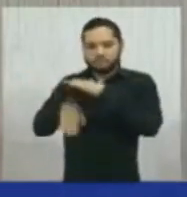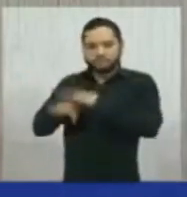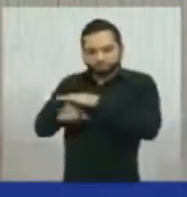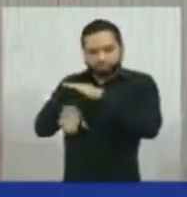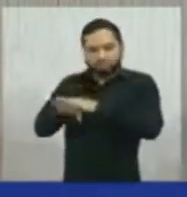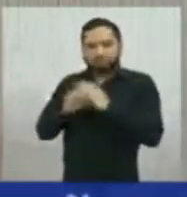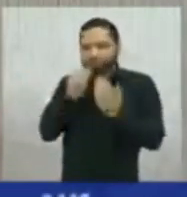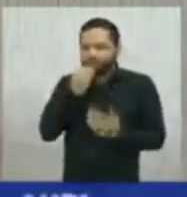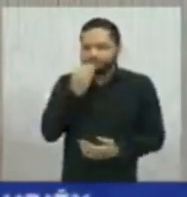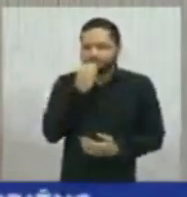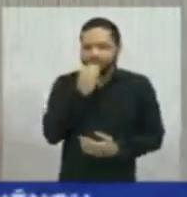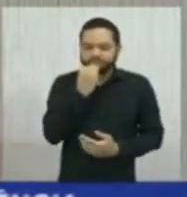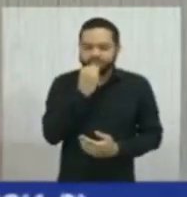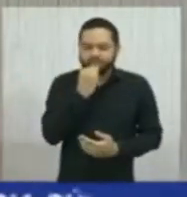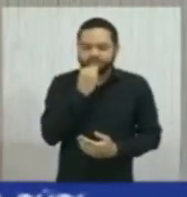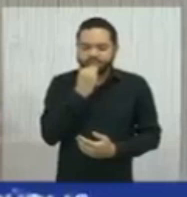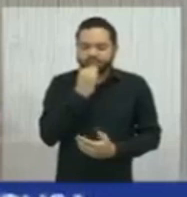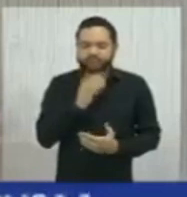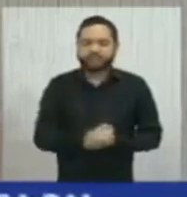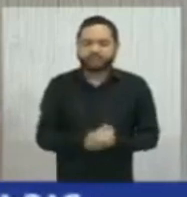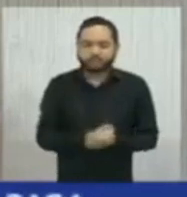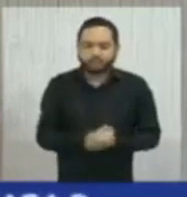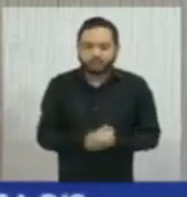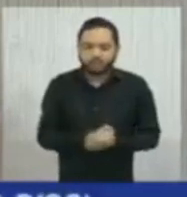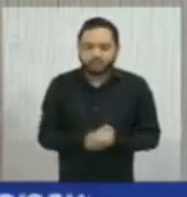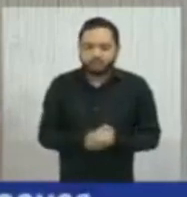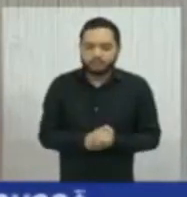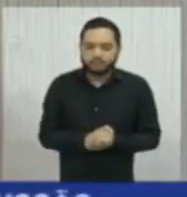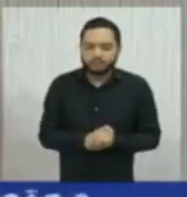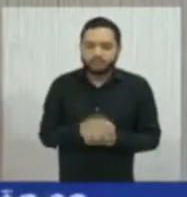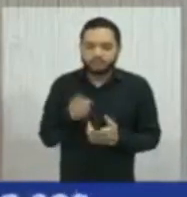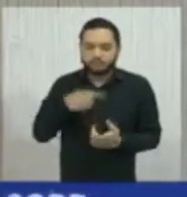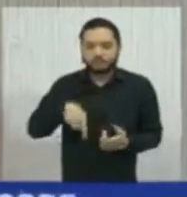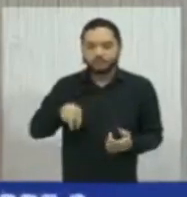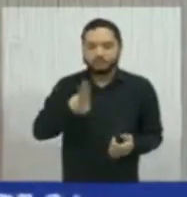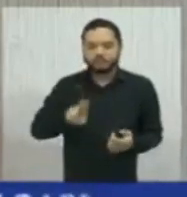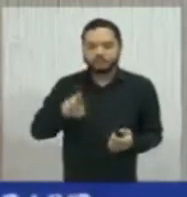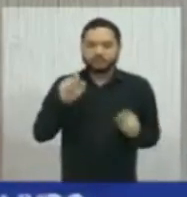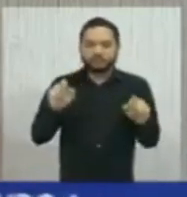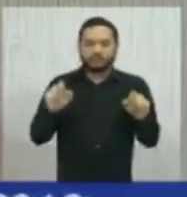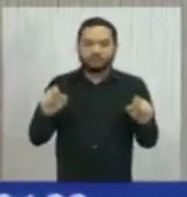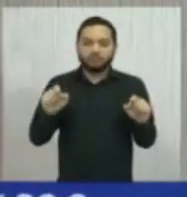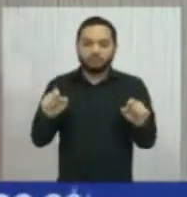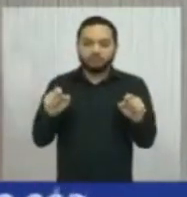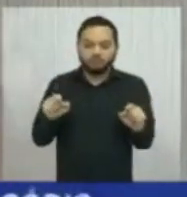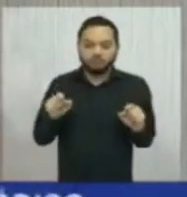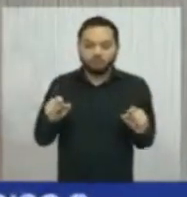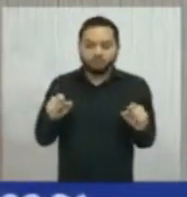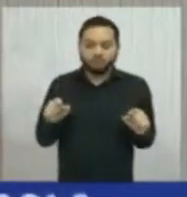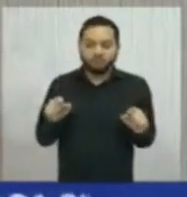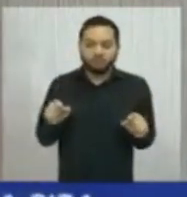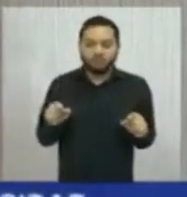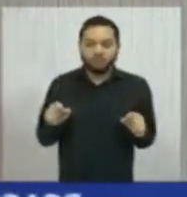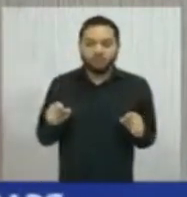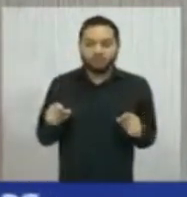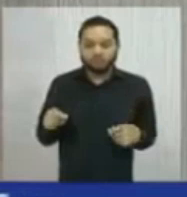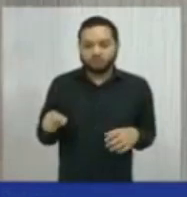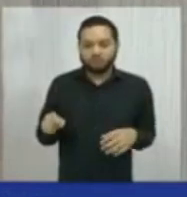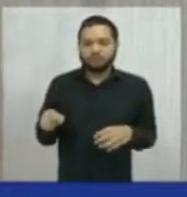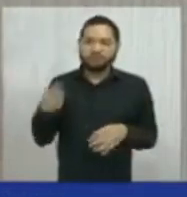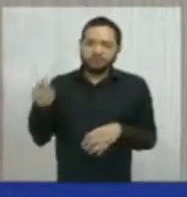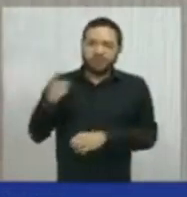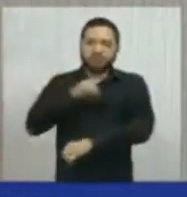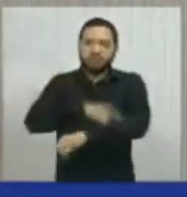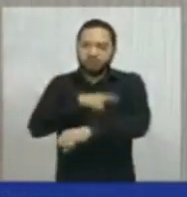aproveitar. E o que é que acontece lá? A gente utiliza o quê lá na escola? Para dar descarga, quando faz xixi, quando